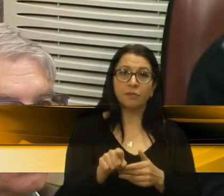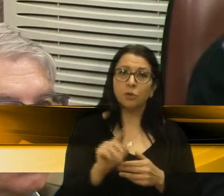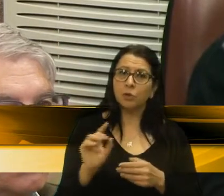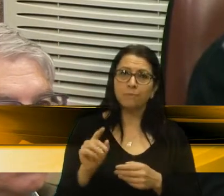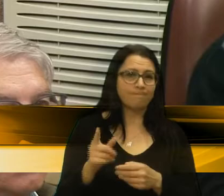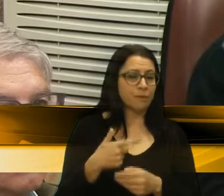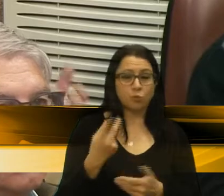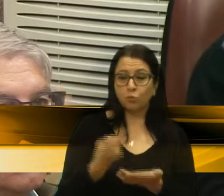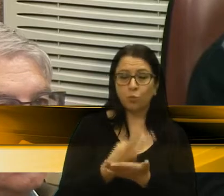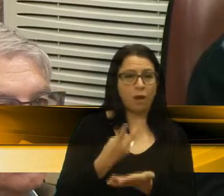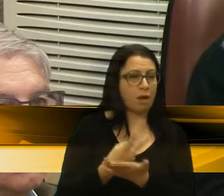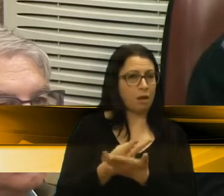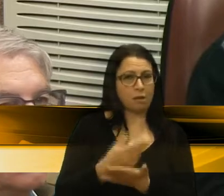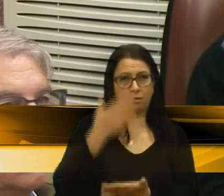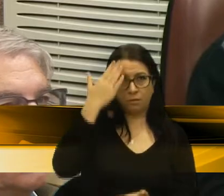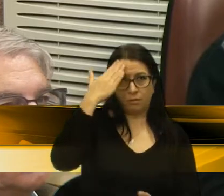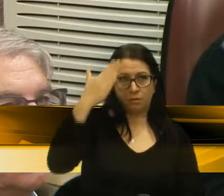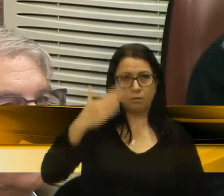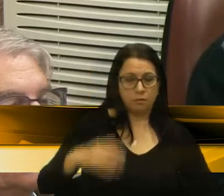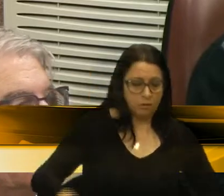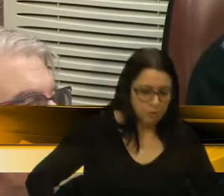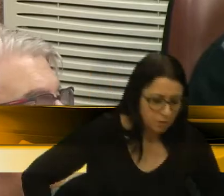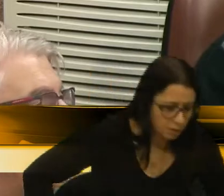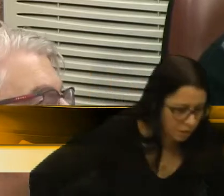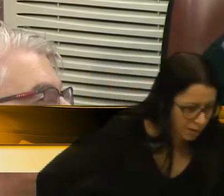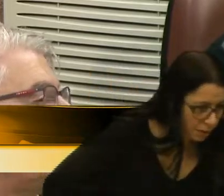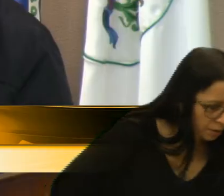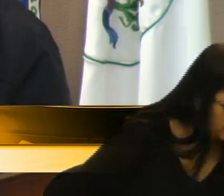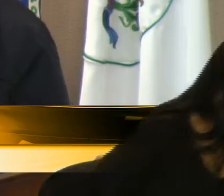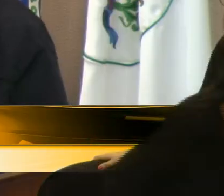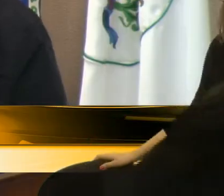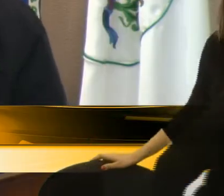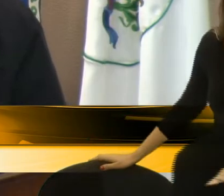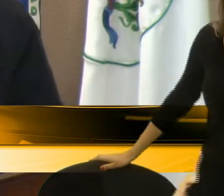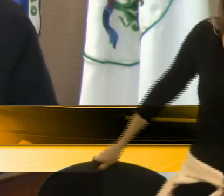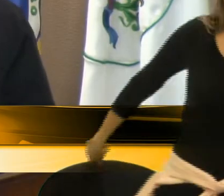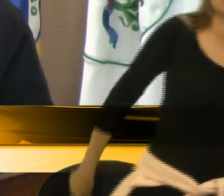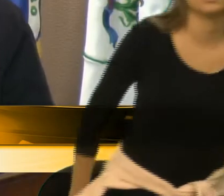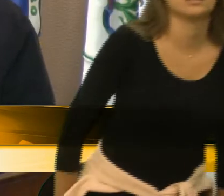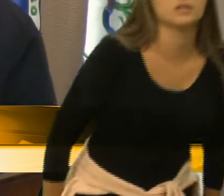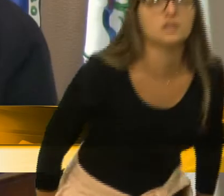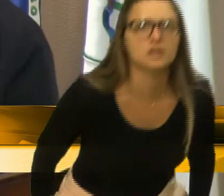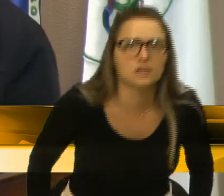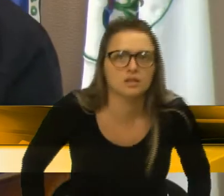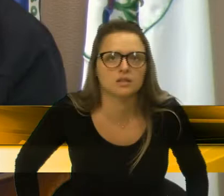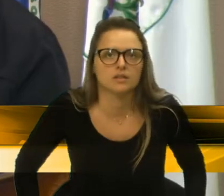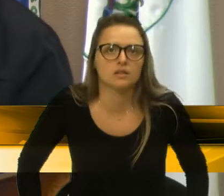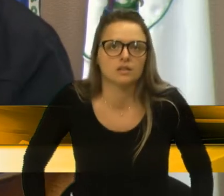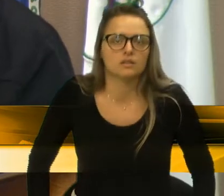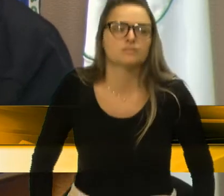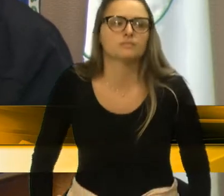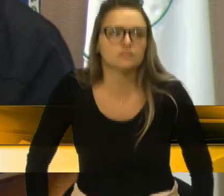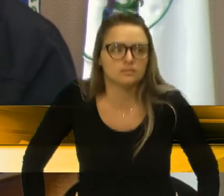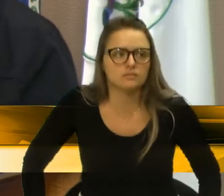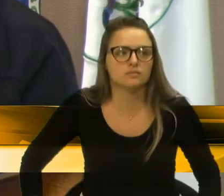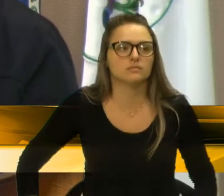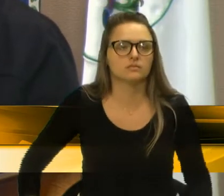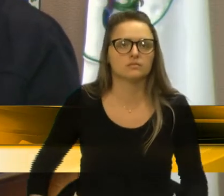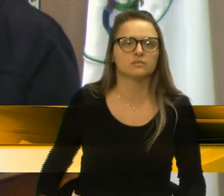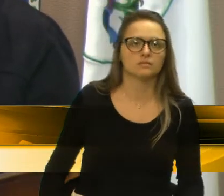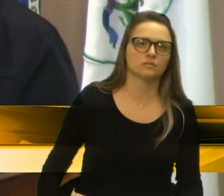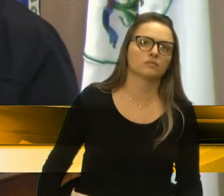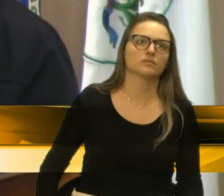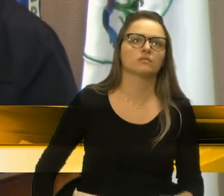totalmente equivocada. Muito obrigado. Entendo, só para concluir na linha da sua fala, vereador Felipe, não sou